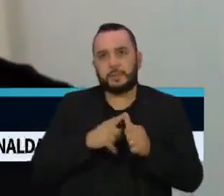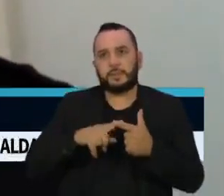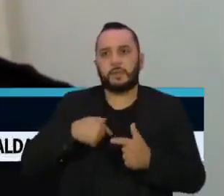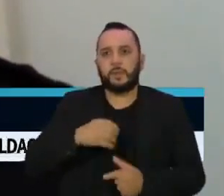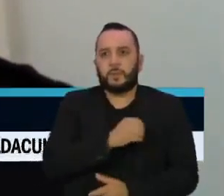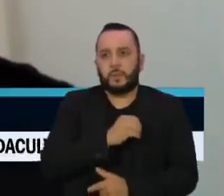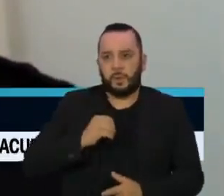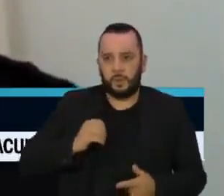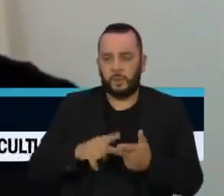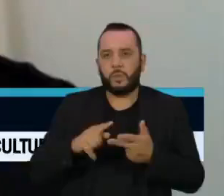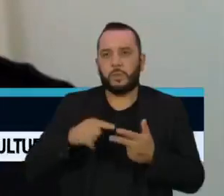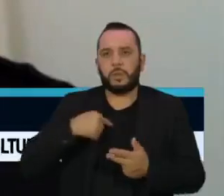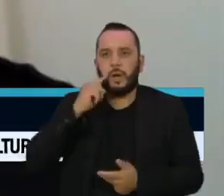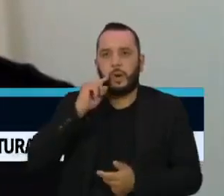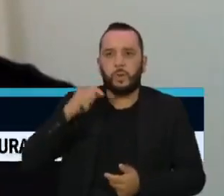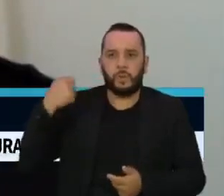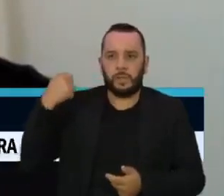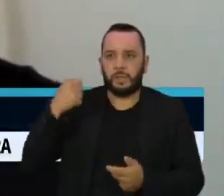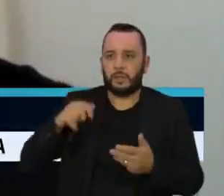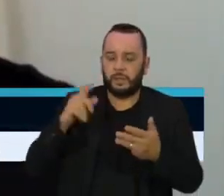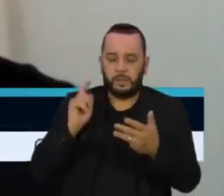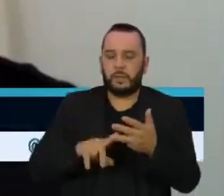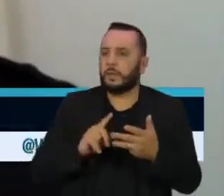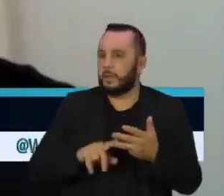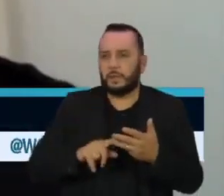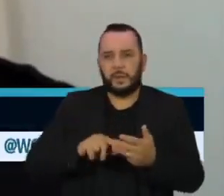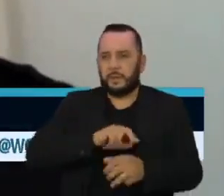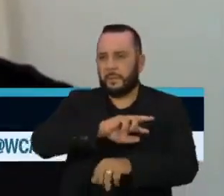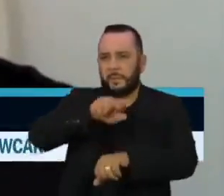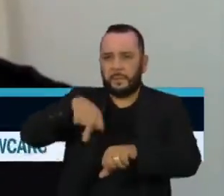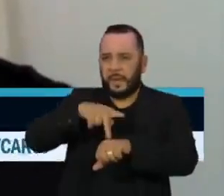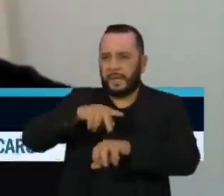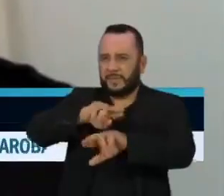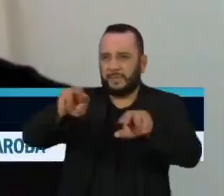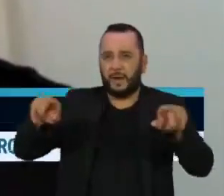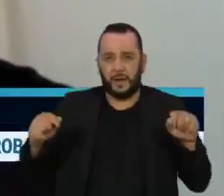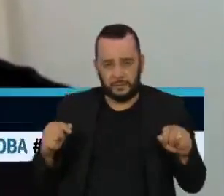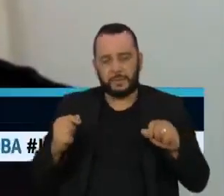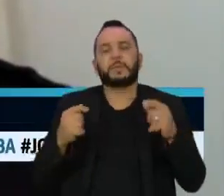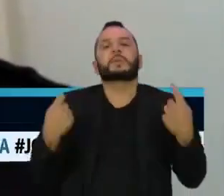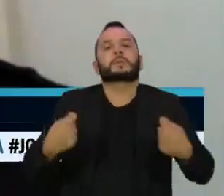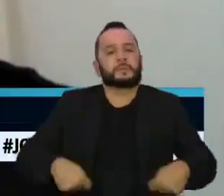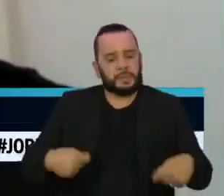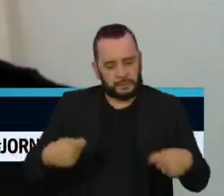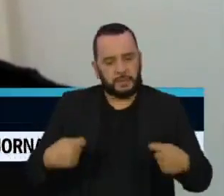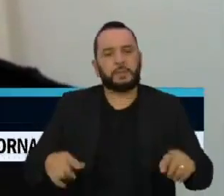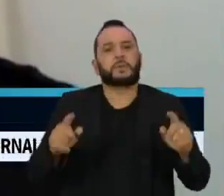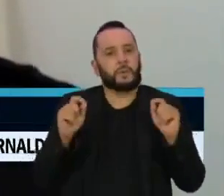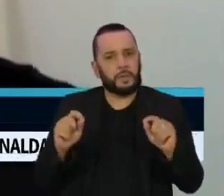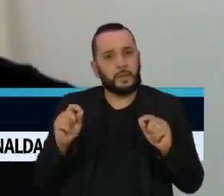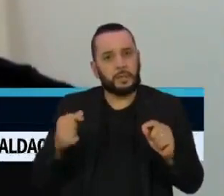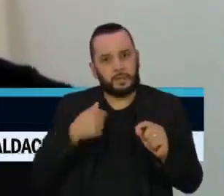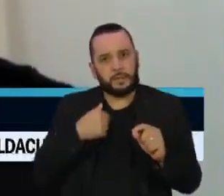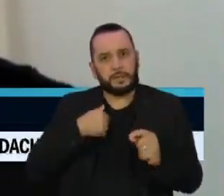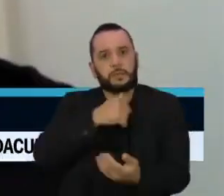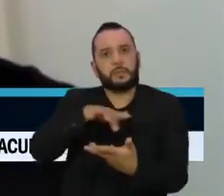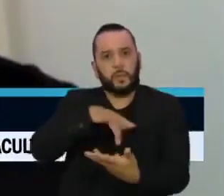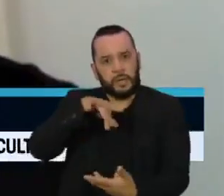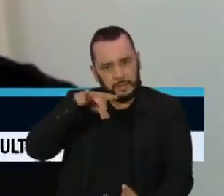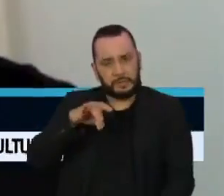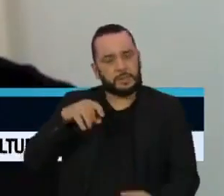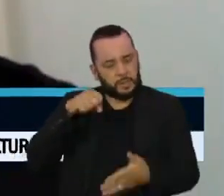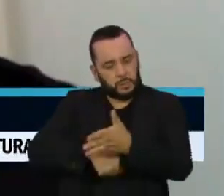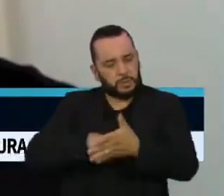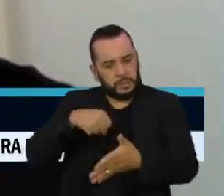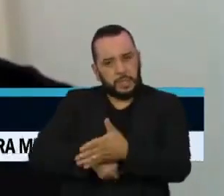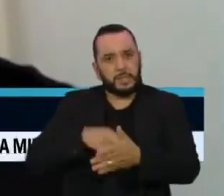mais países, precisa urgentemente do olhar vigilante dos democratas de todo o planeta, porque o roteiro